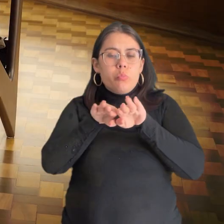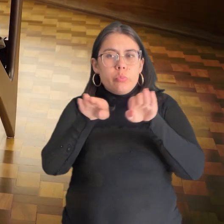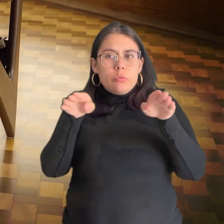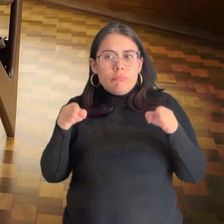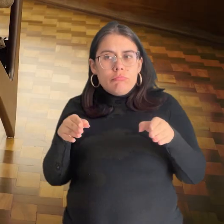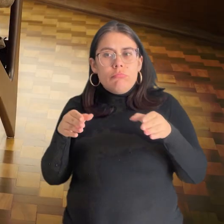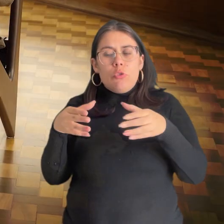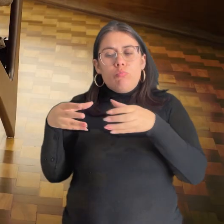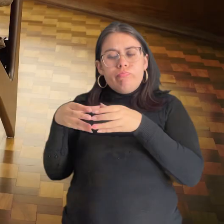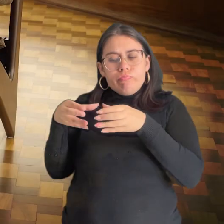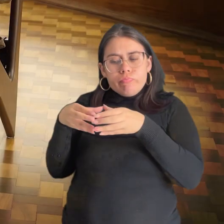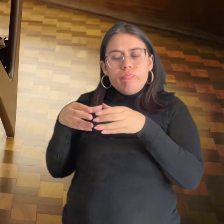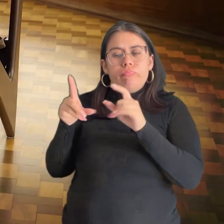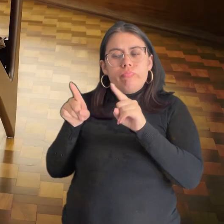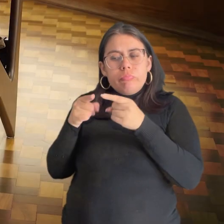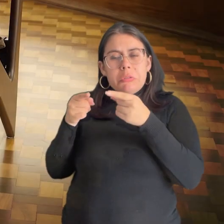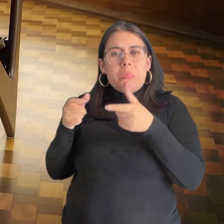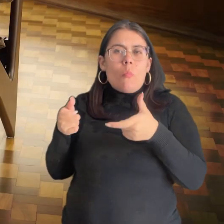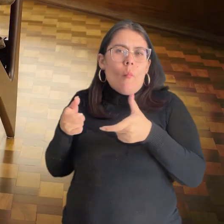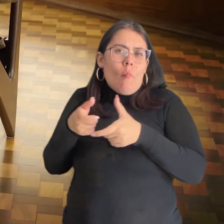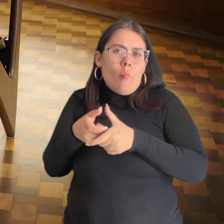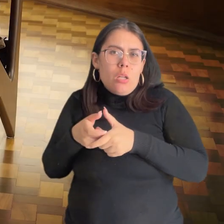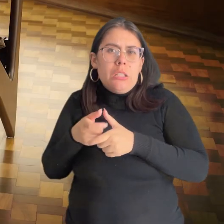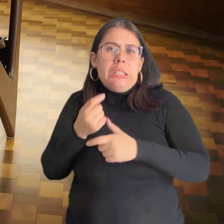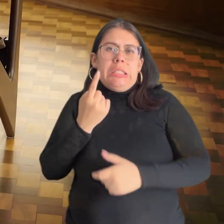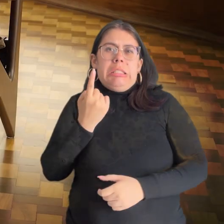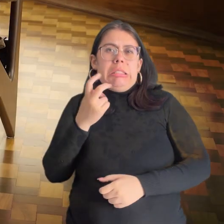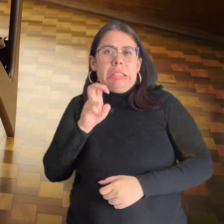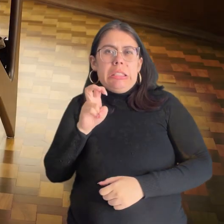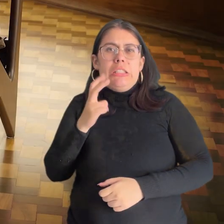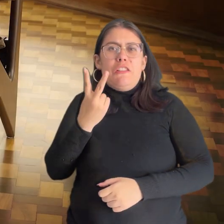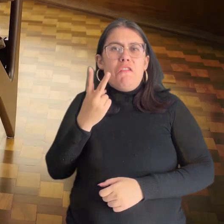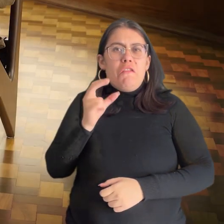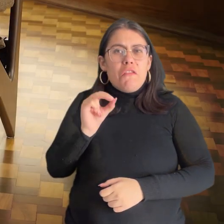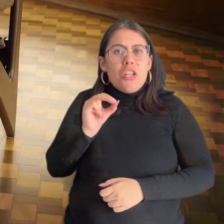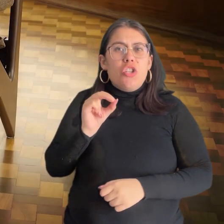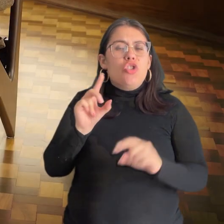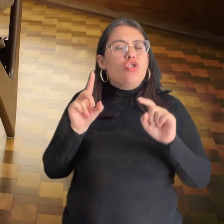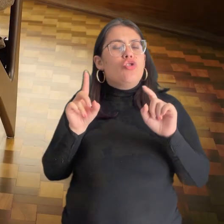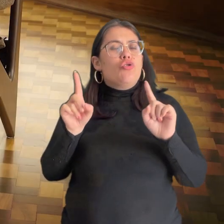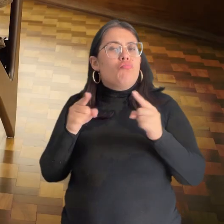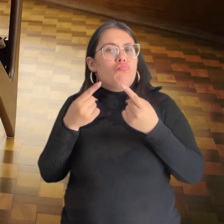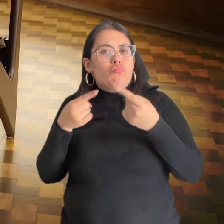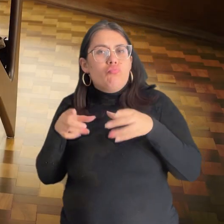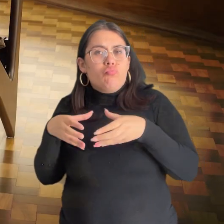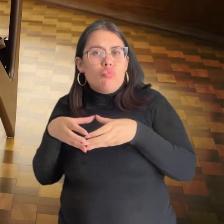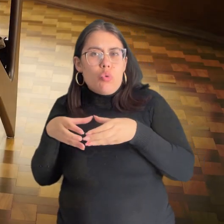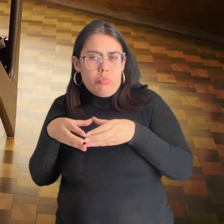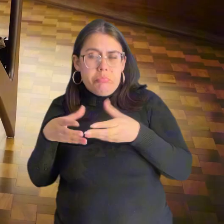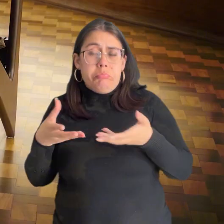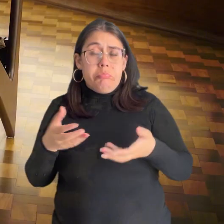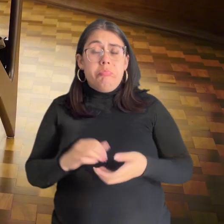para uma pequena orquestra, 15, 20 músicos,